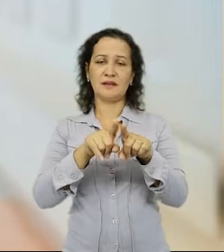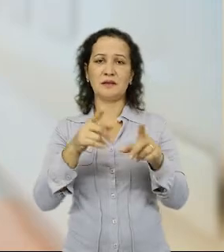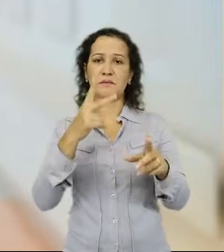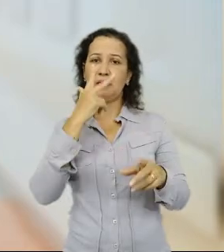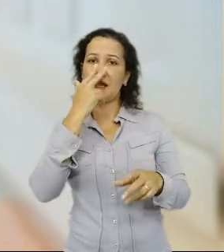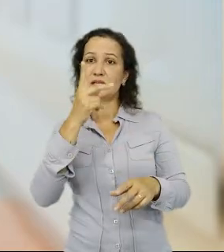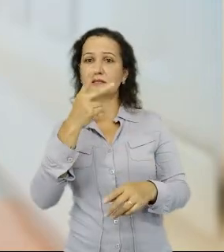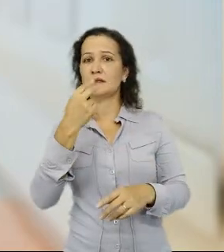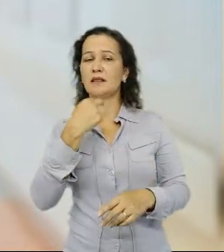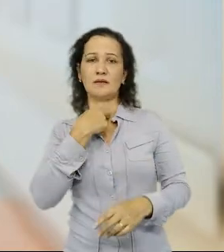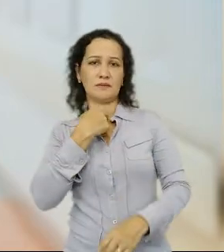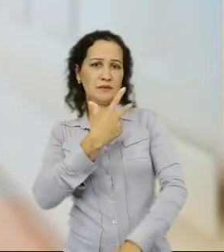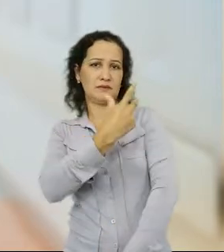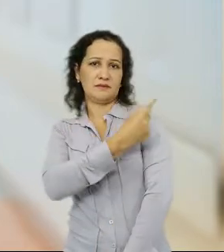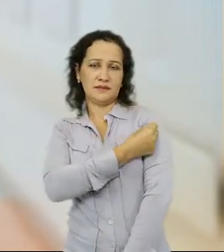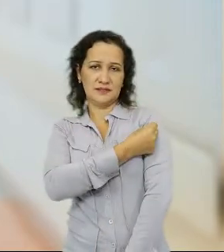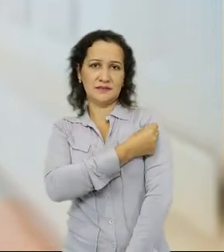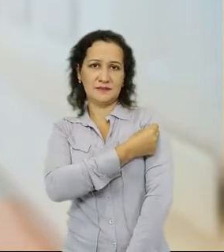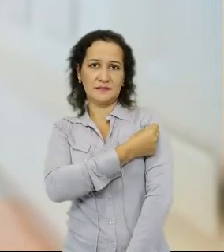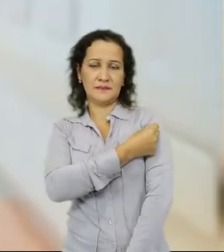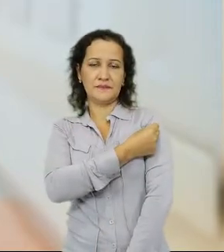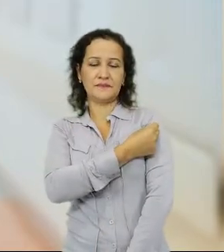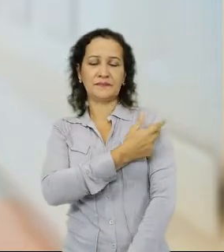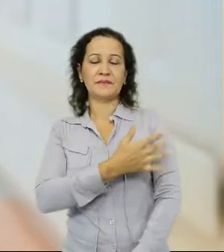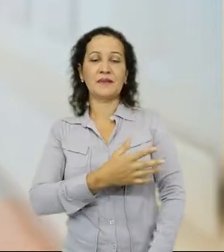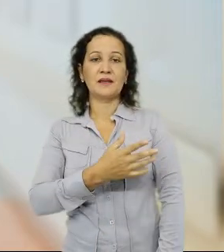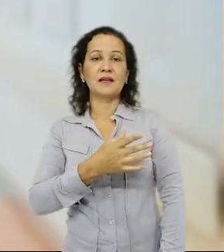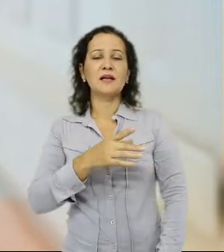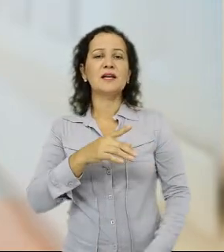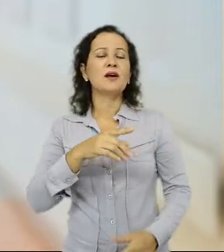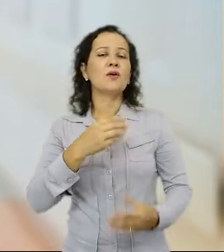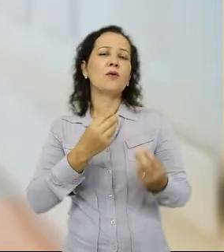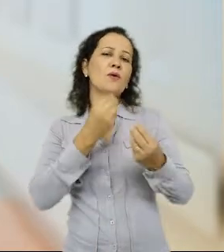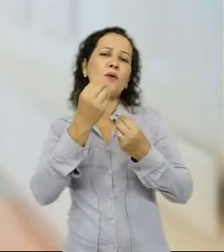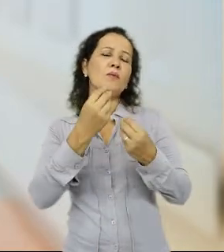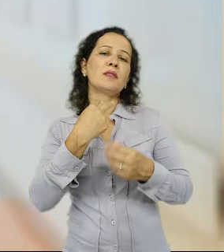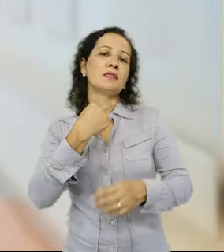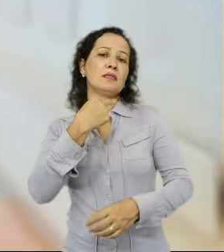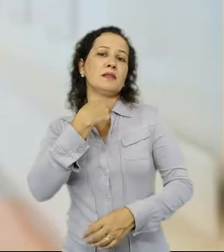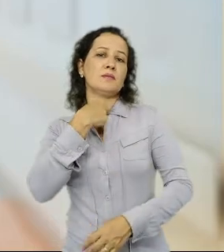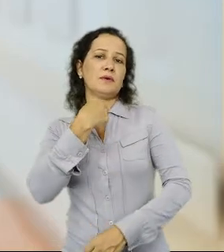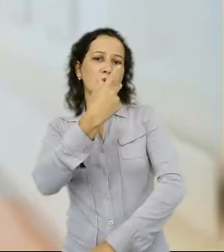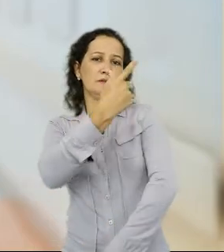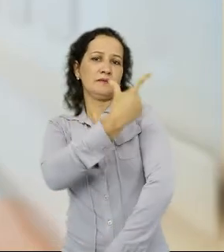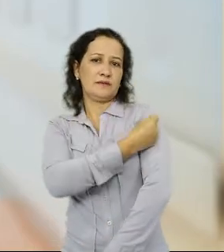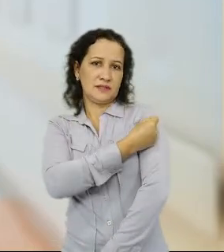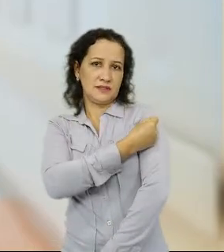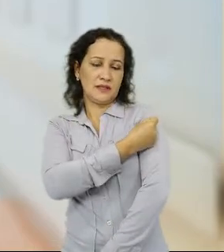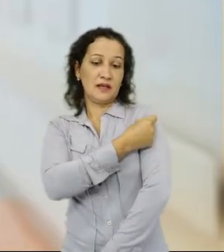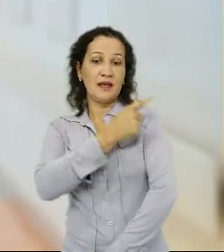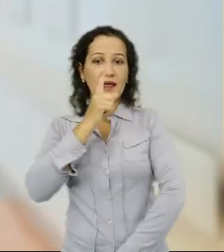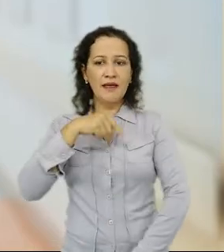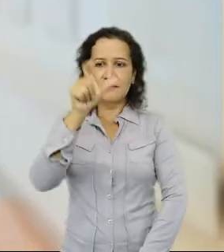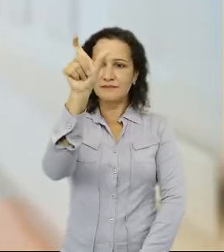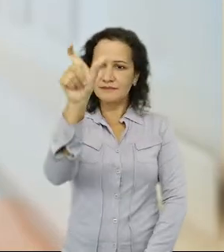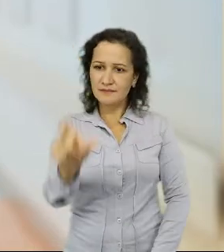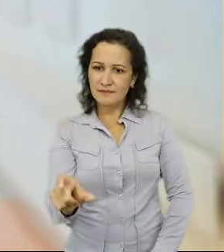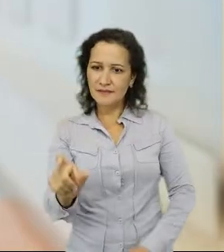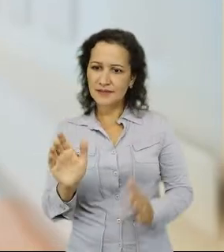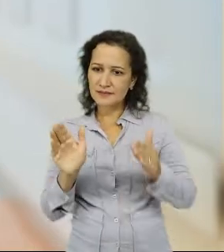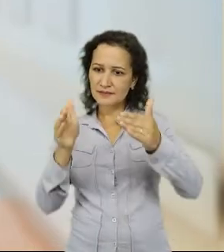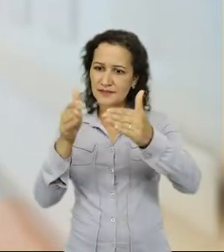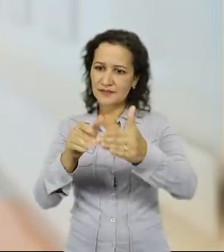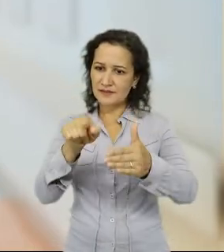vacinas. A contraindicação é entendida como uma condição específica do usuário a ser vacinado, que